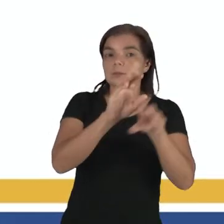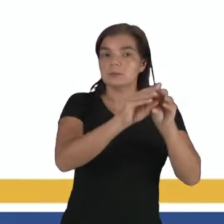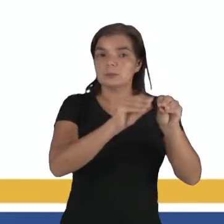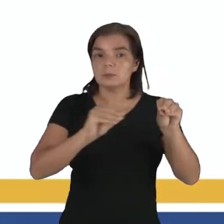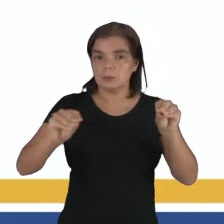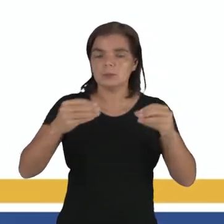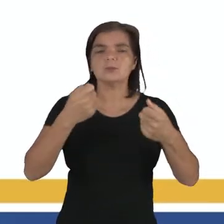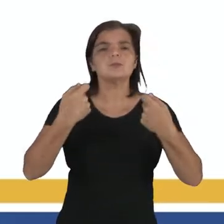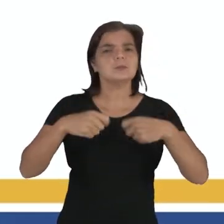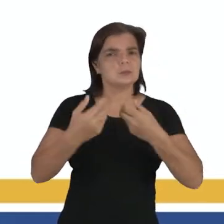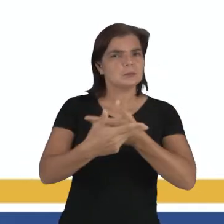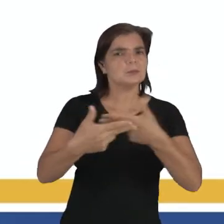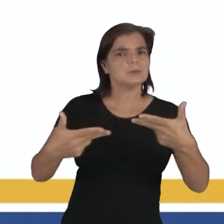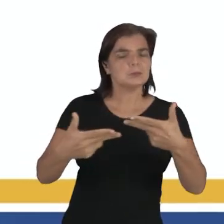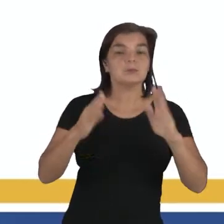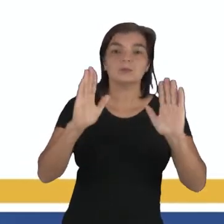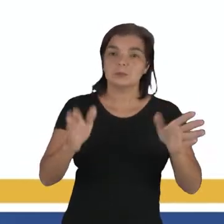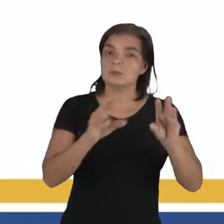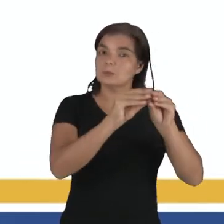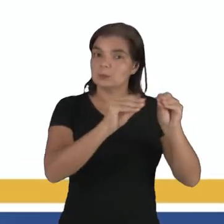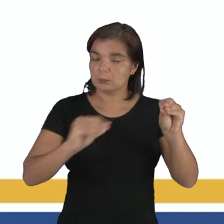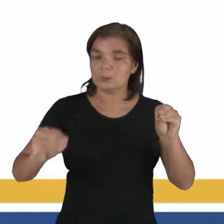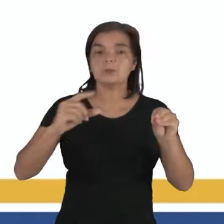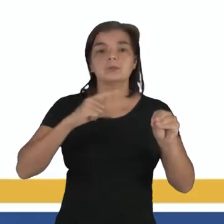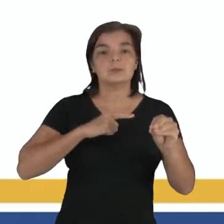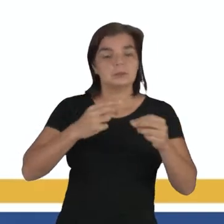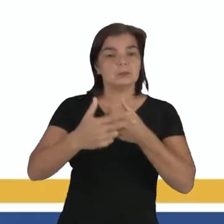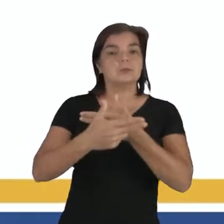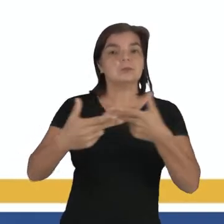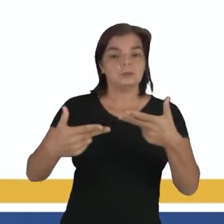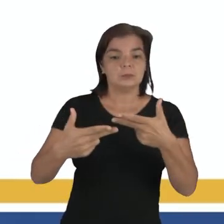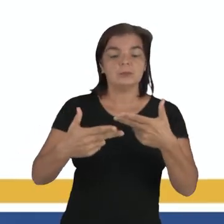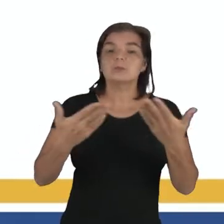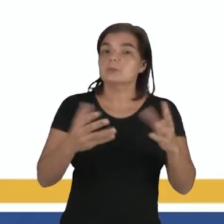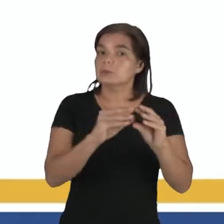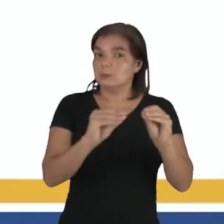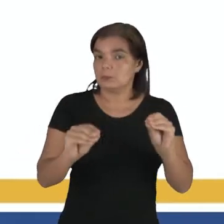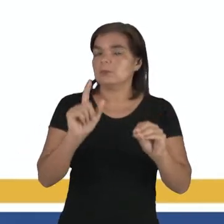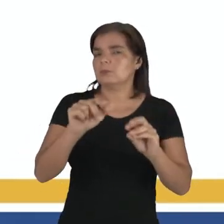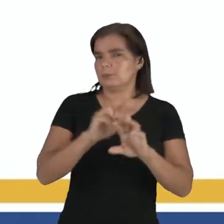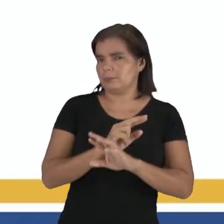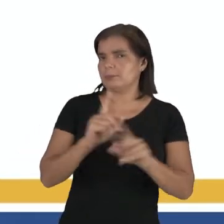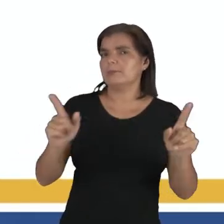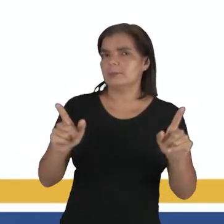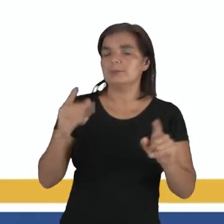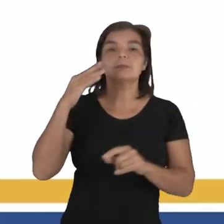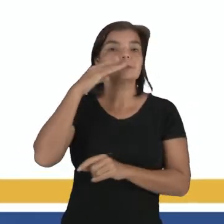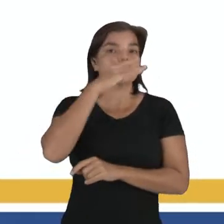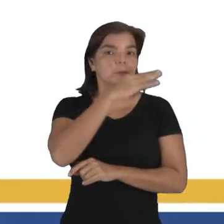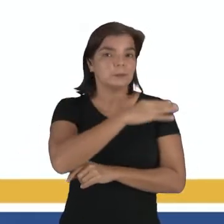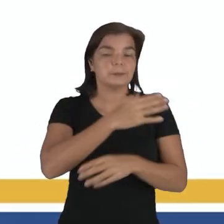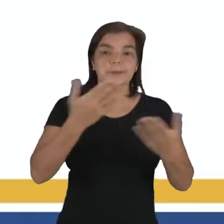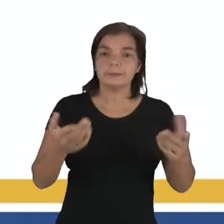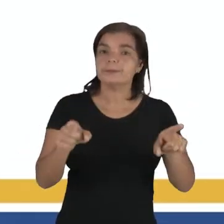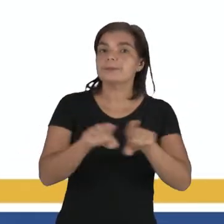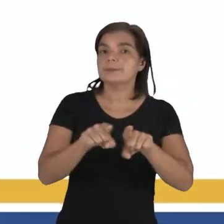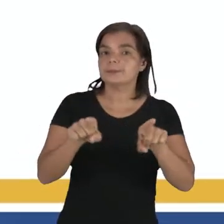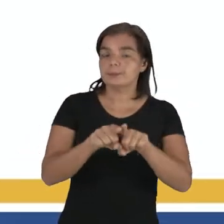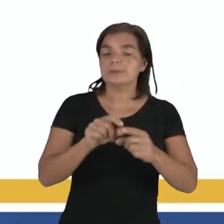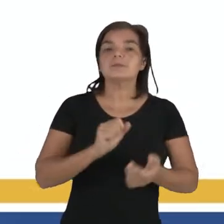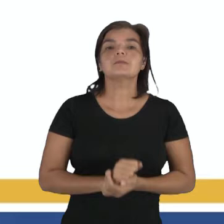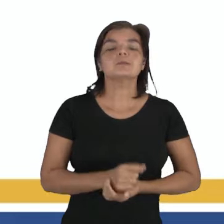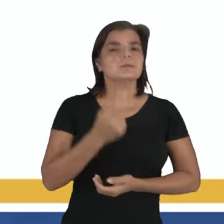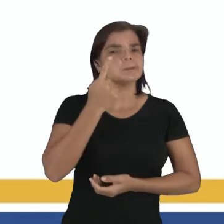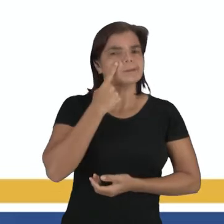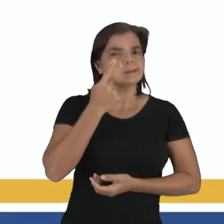transferir? É preciso de alguma coisa? Já que para transferir tem uma condição, e essa condição é diferença de temperatura, também tem um